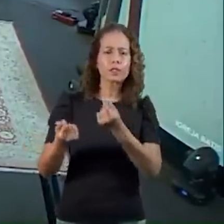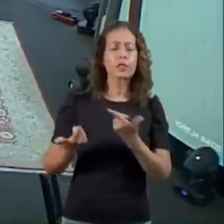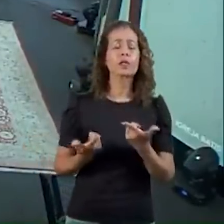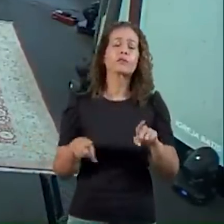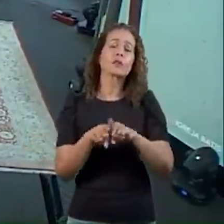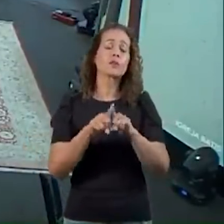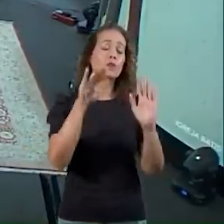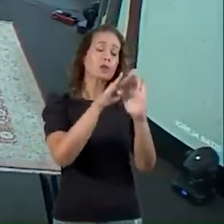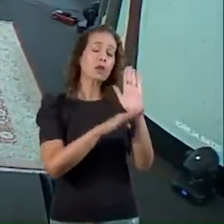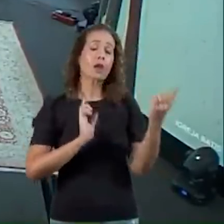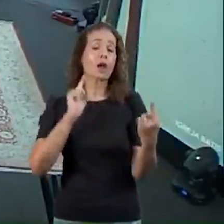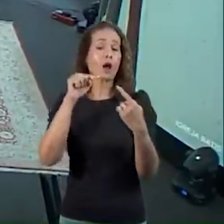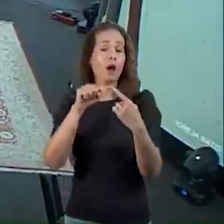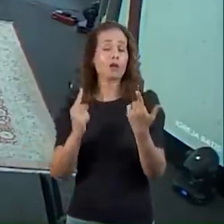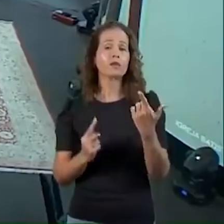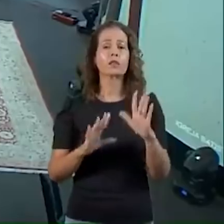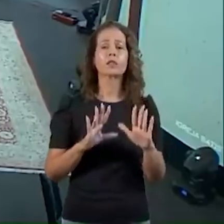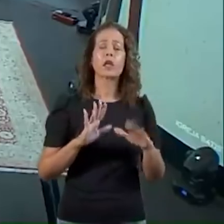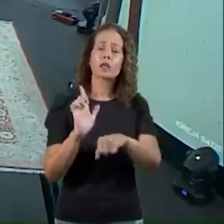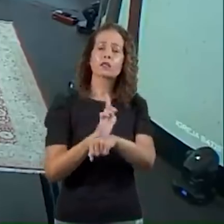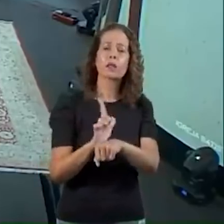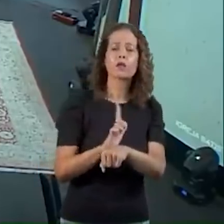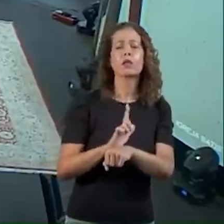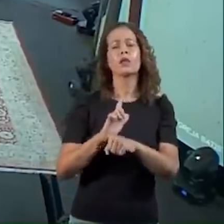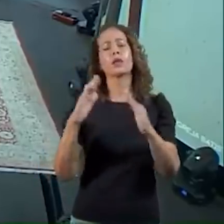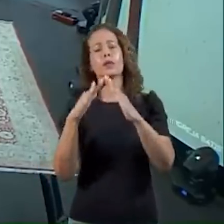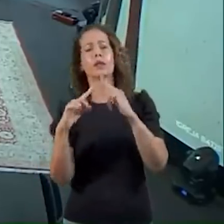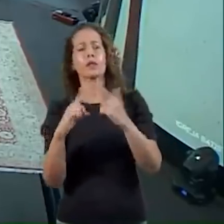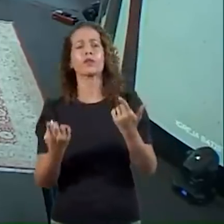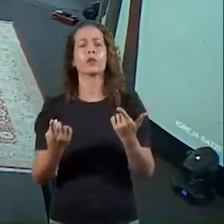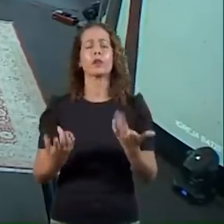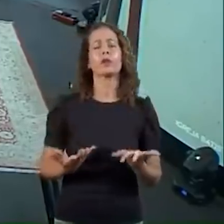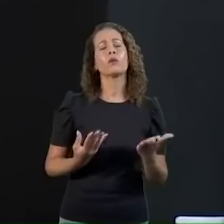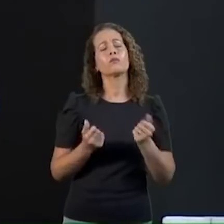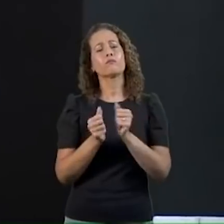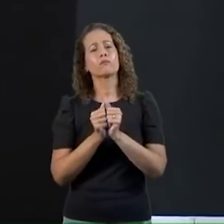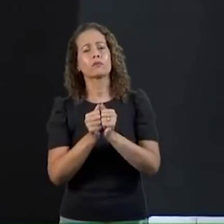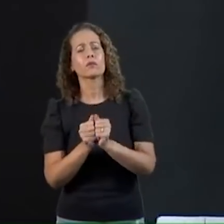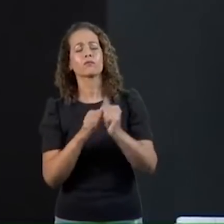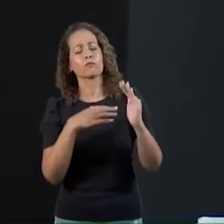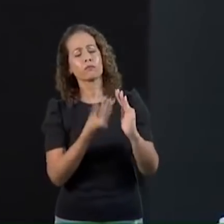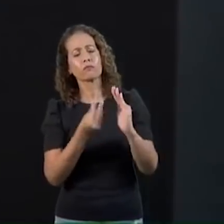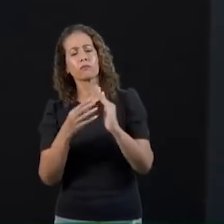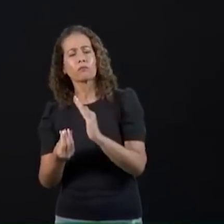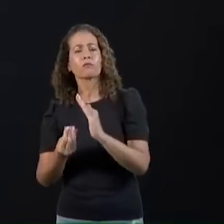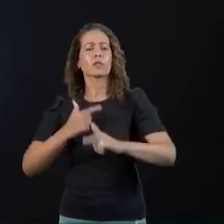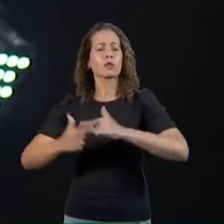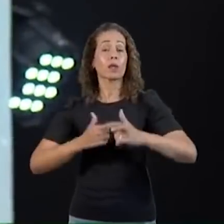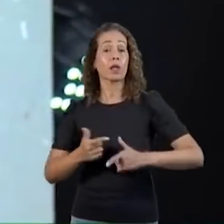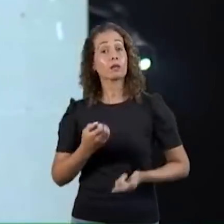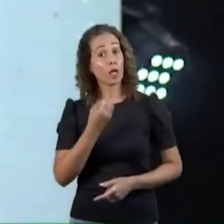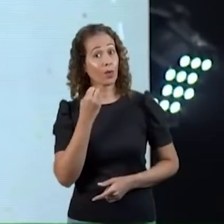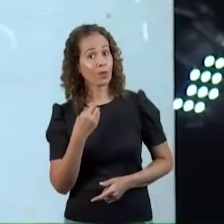quero me envolver com os pequenos grupos. Eu quero trabalhar no departamento. Isso é normal. Isso é saudável. Isso é